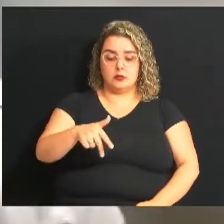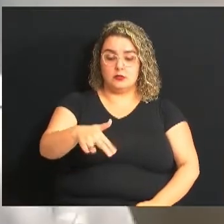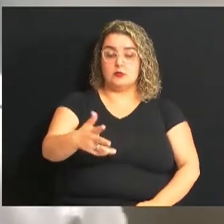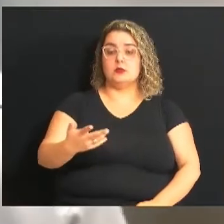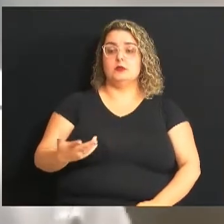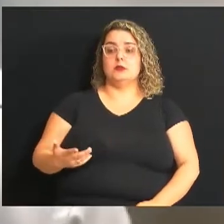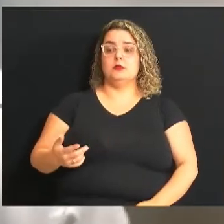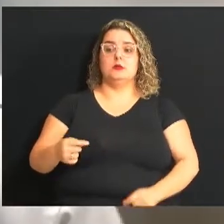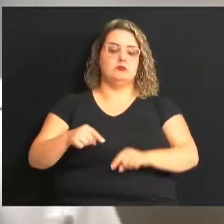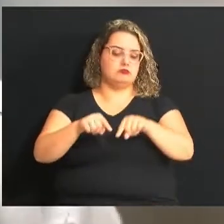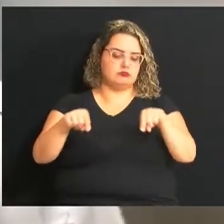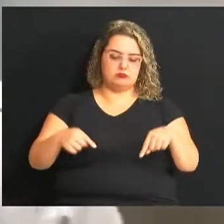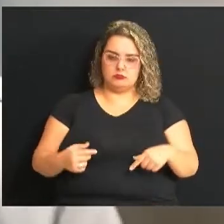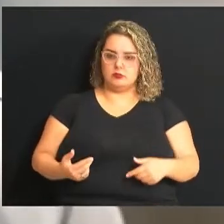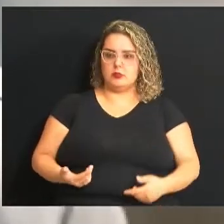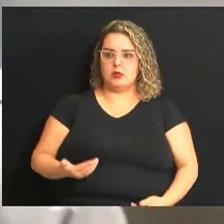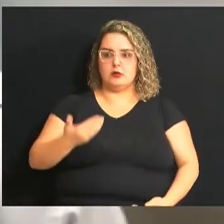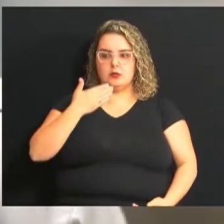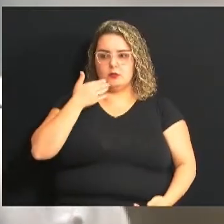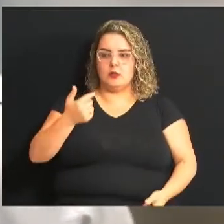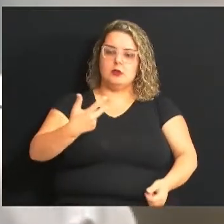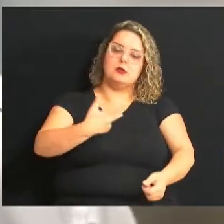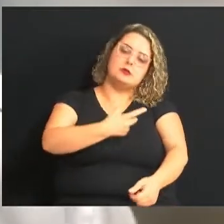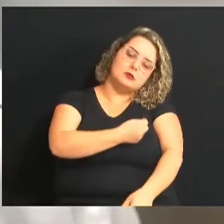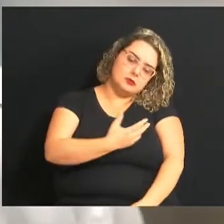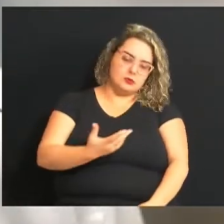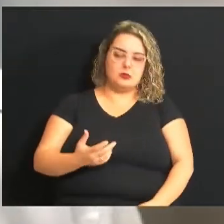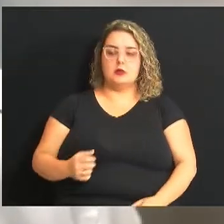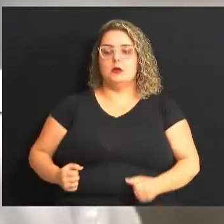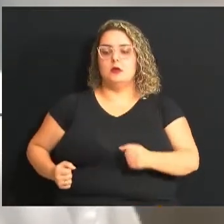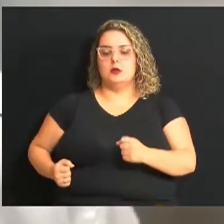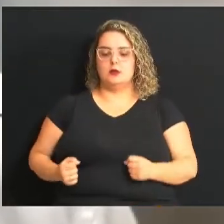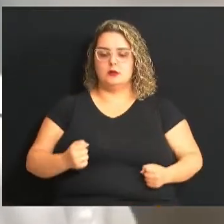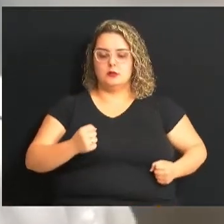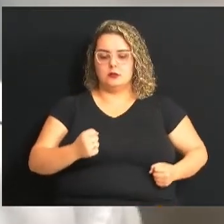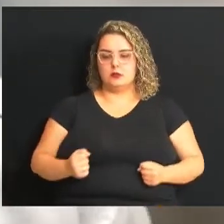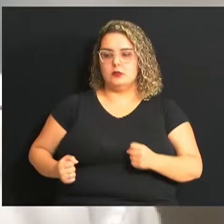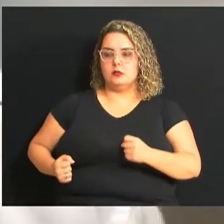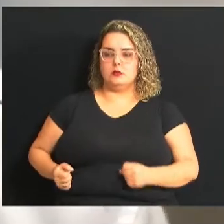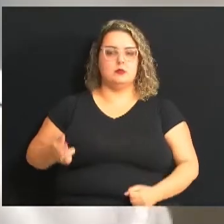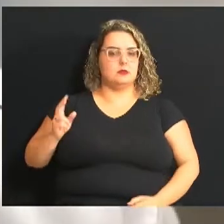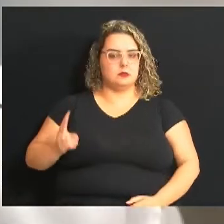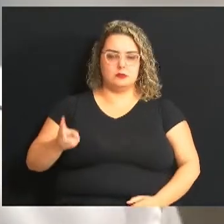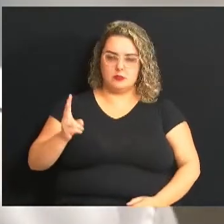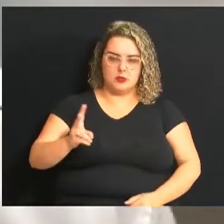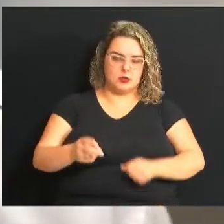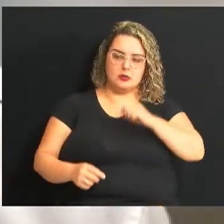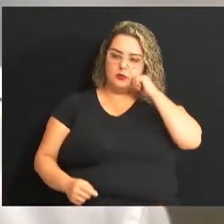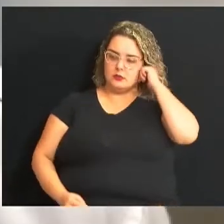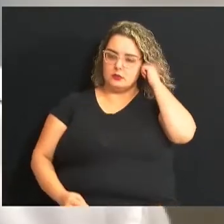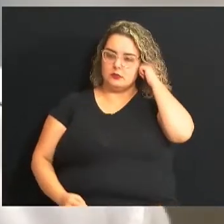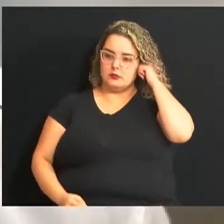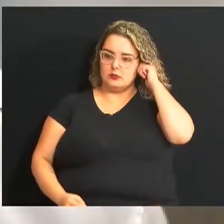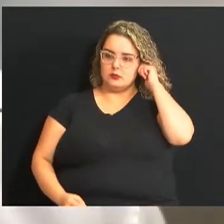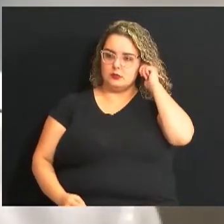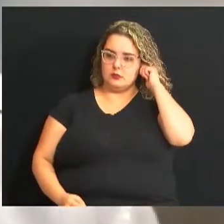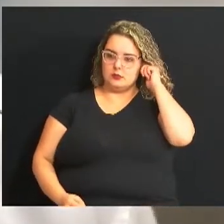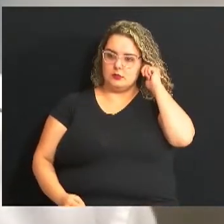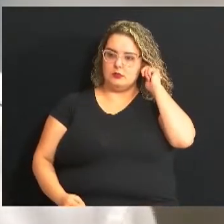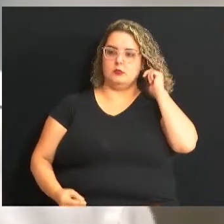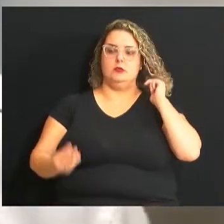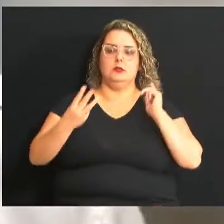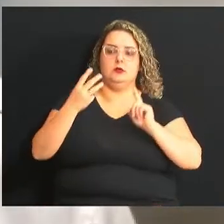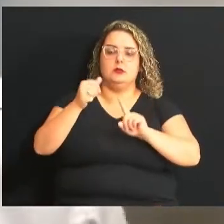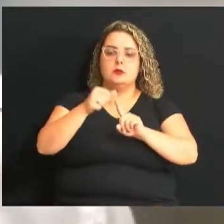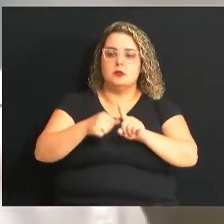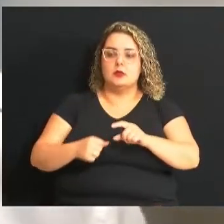de recuperação anestésica. Essa caminhada, essa vai te acompanhar para o resto da vida. A partir do 3º mês, além da